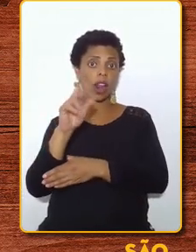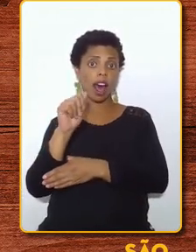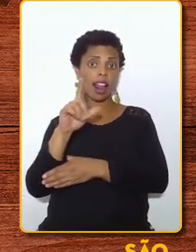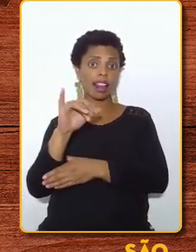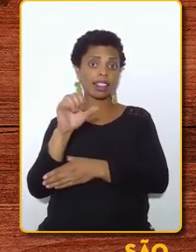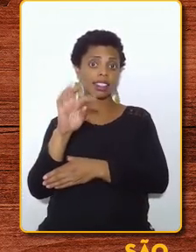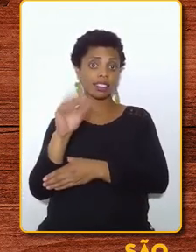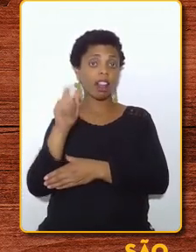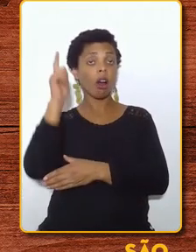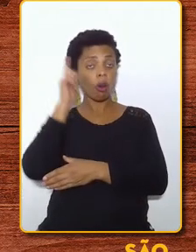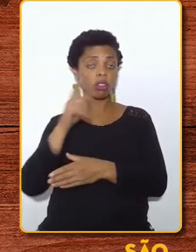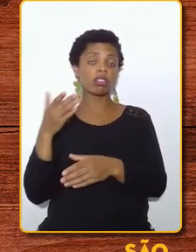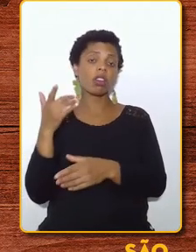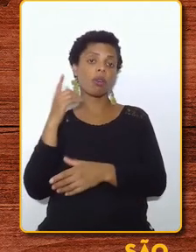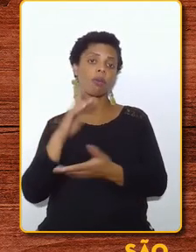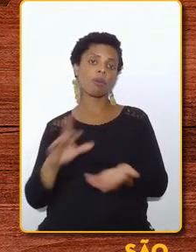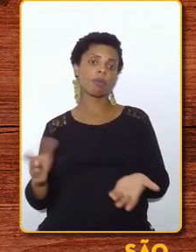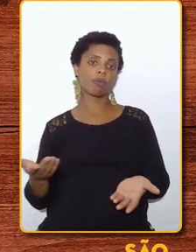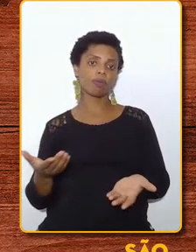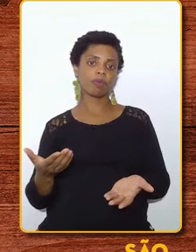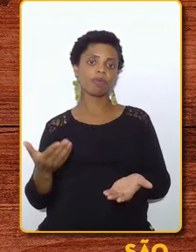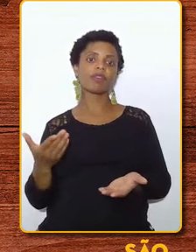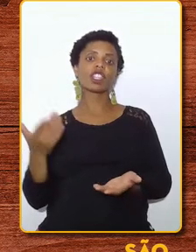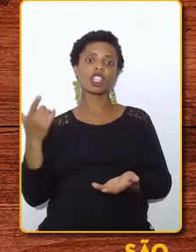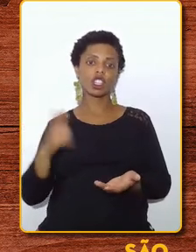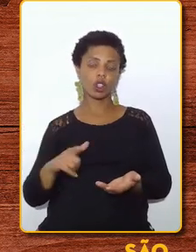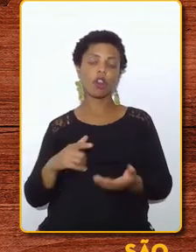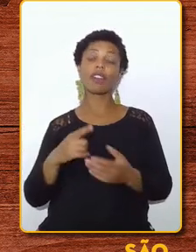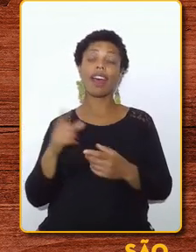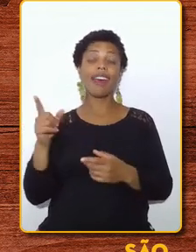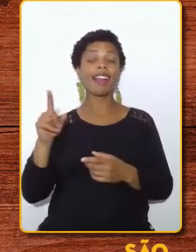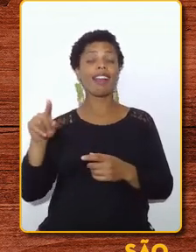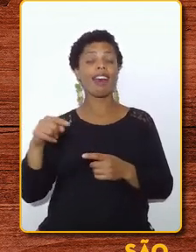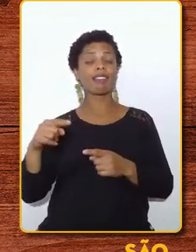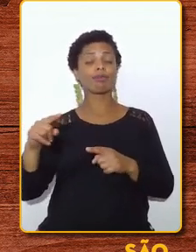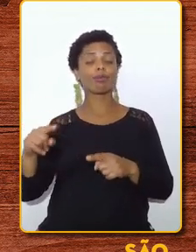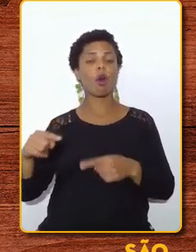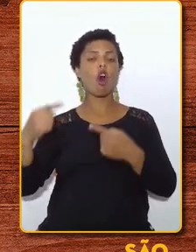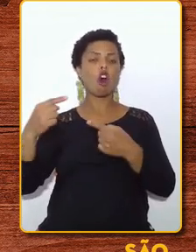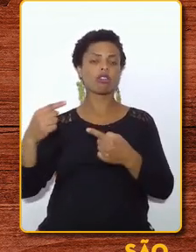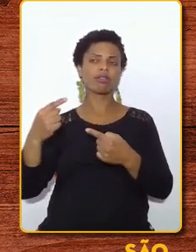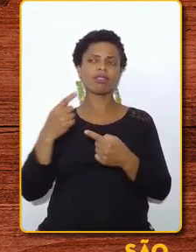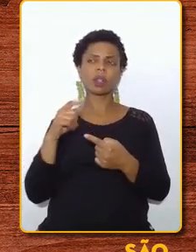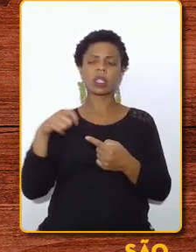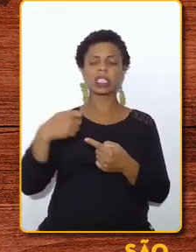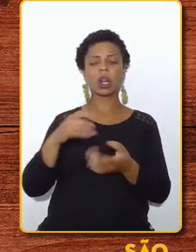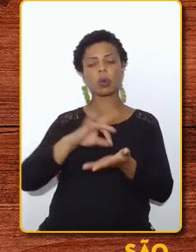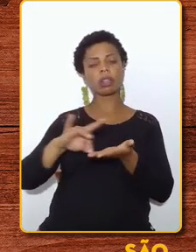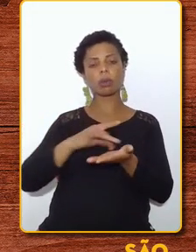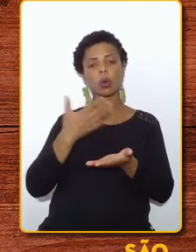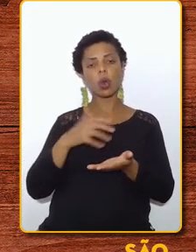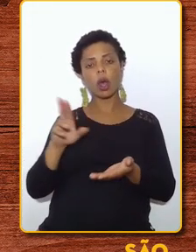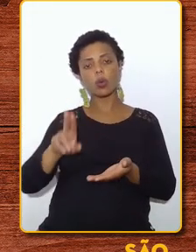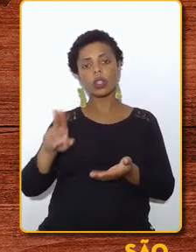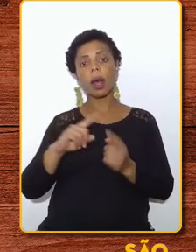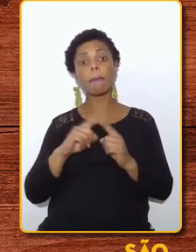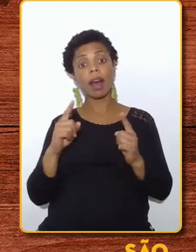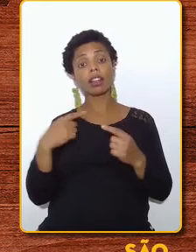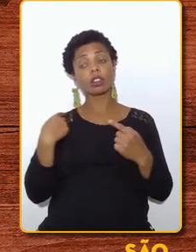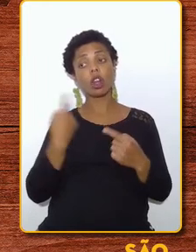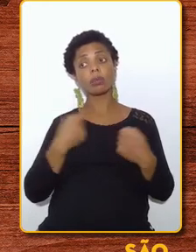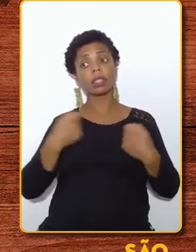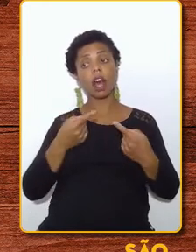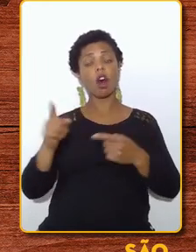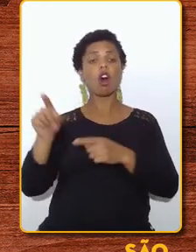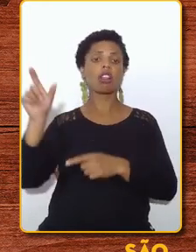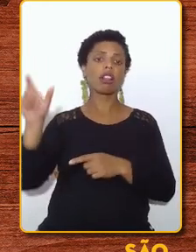nossos adversários, para não dizer inimigos. E é esses que a gente deve combater. Tá? Vamos ter claro essa